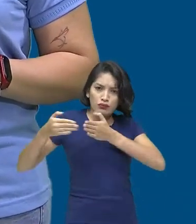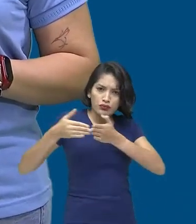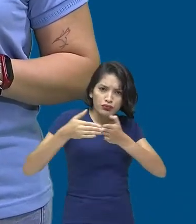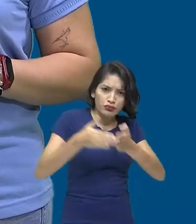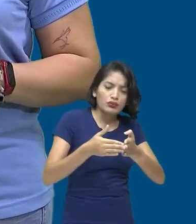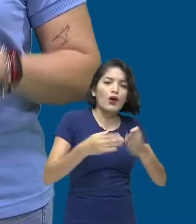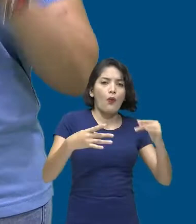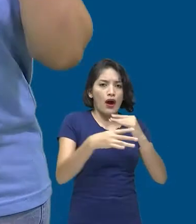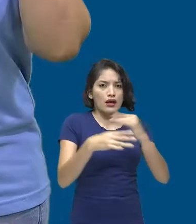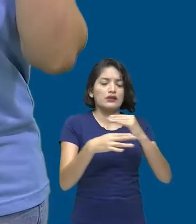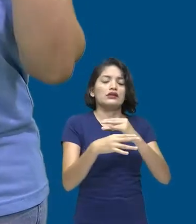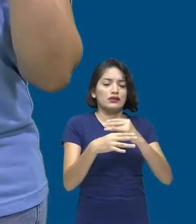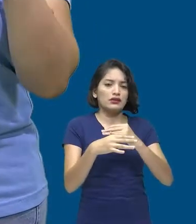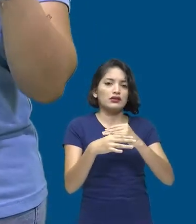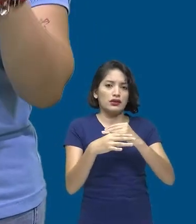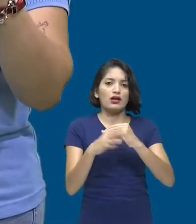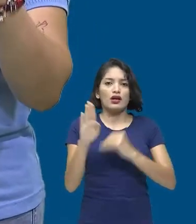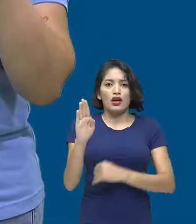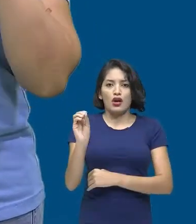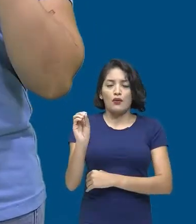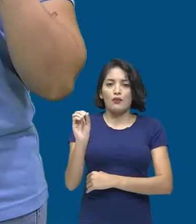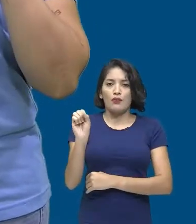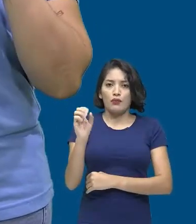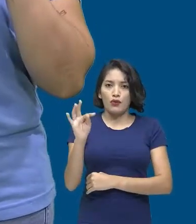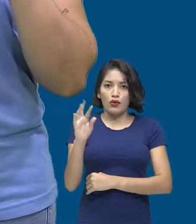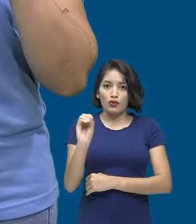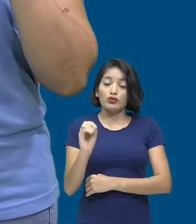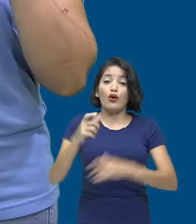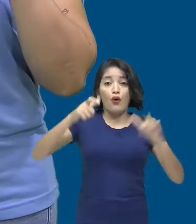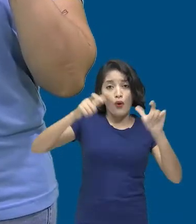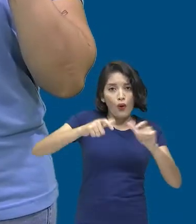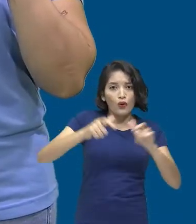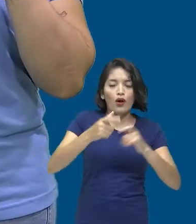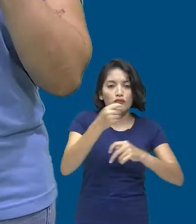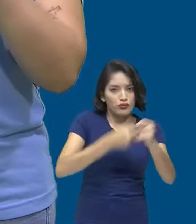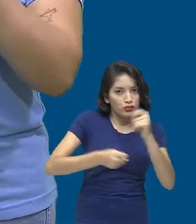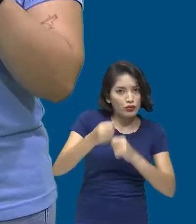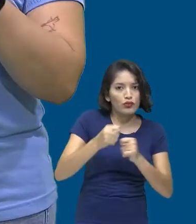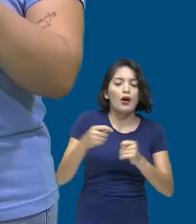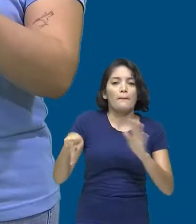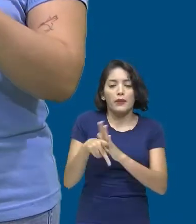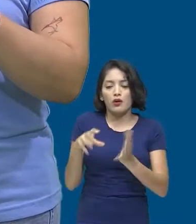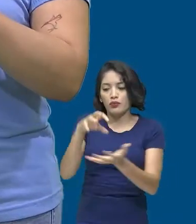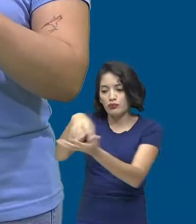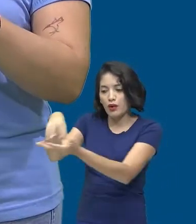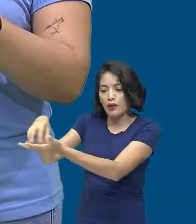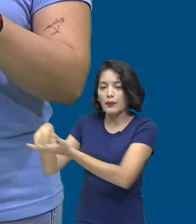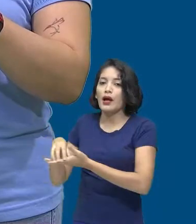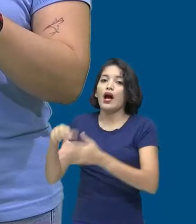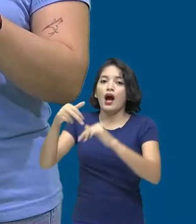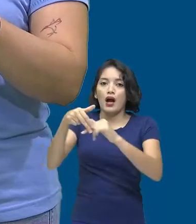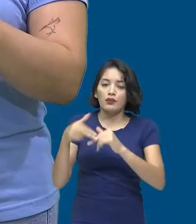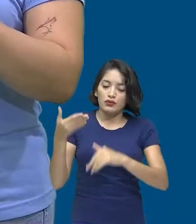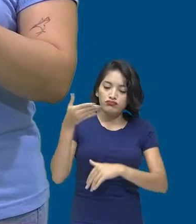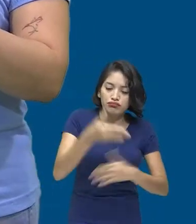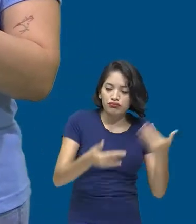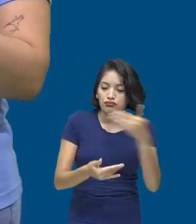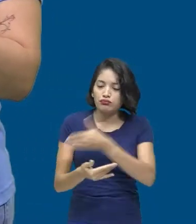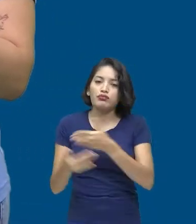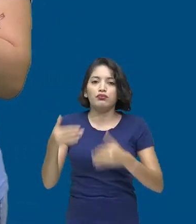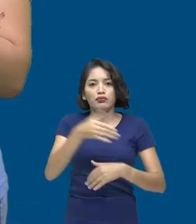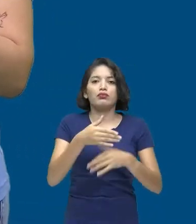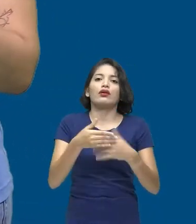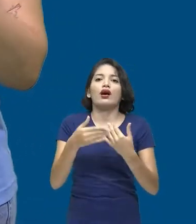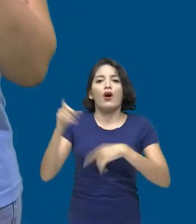uma cidade portuária, o principal porto econômico naquele momento das colônias. Então, era por lá que entravam e saíam os produtos de